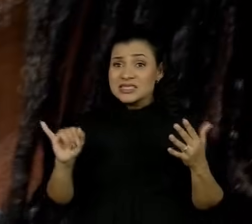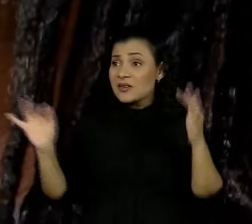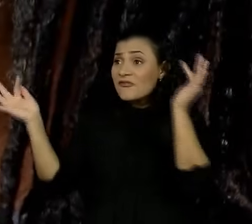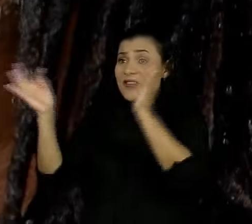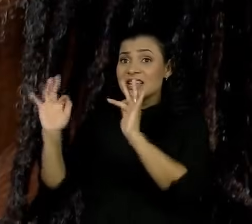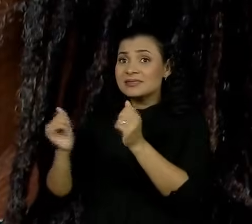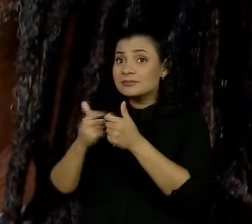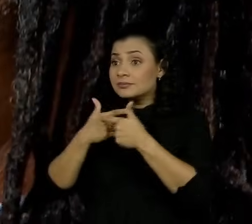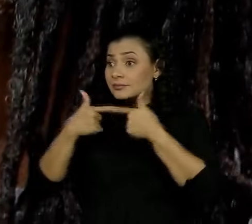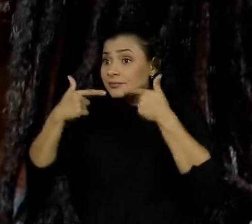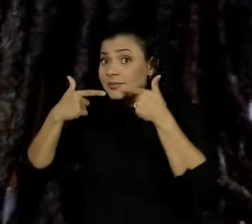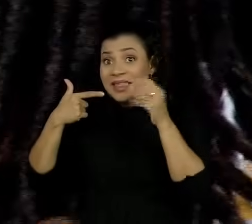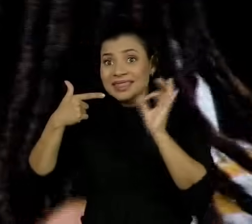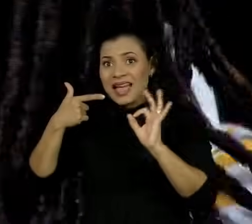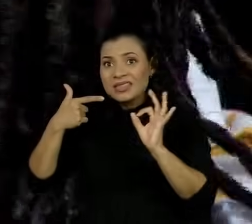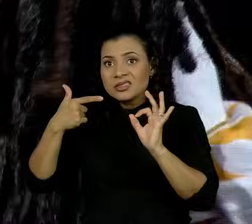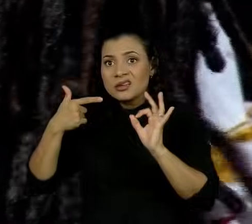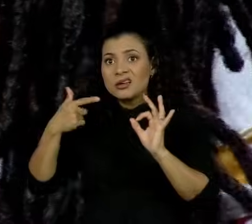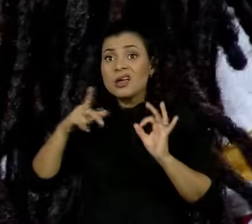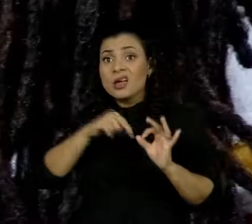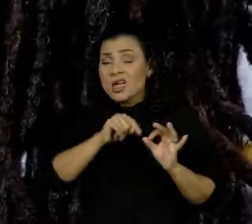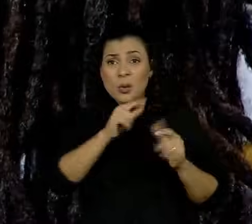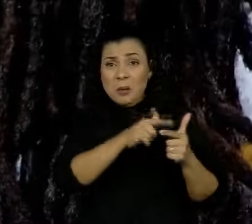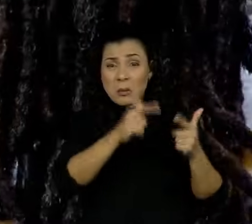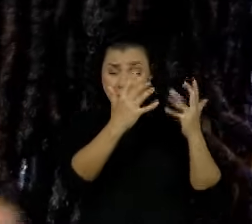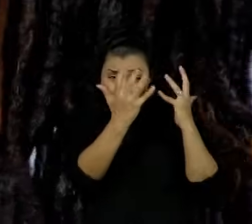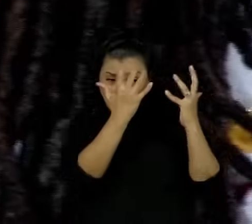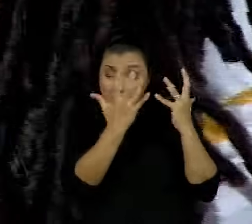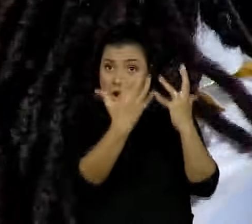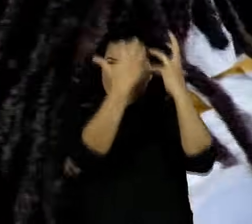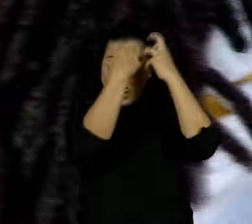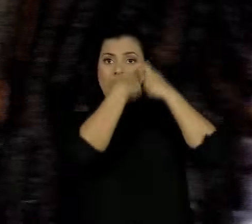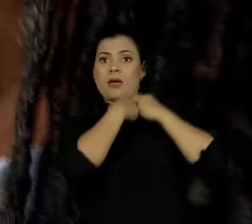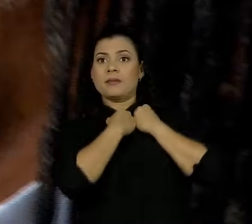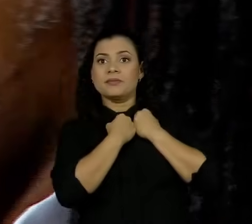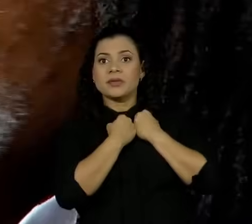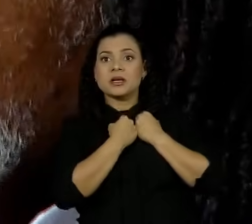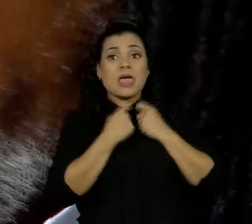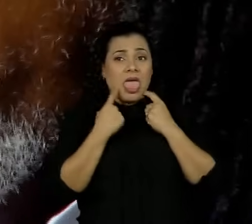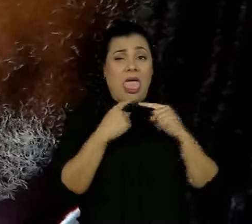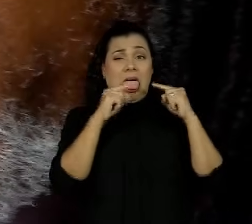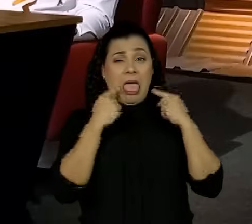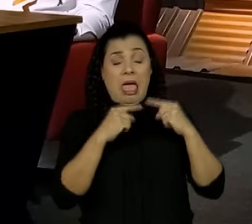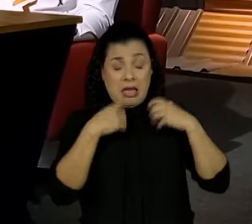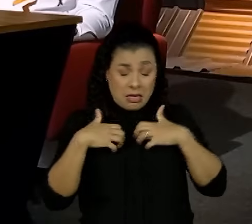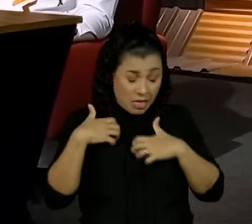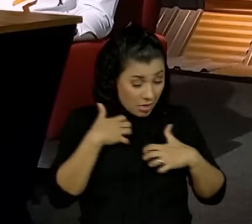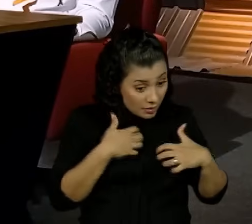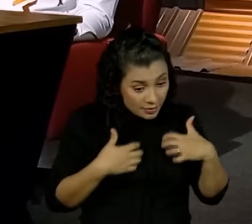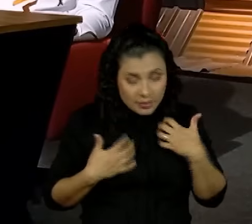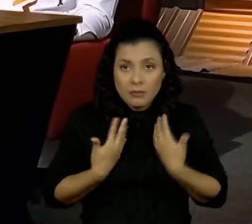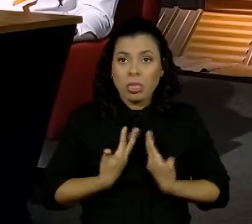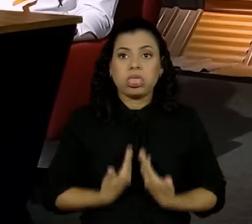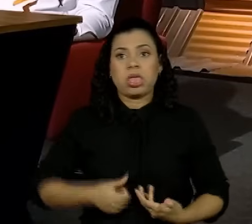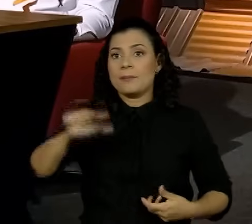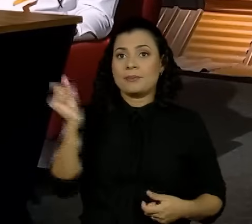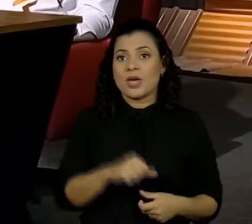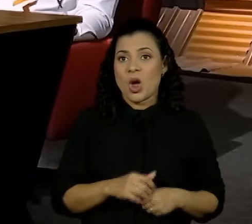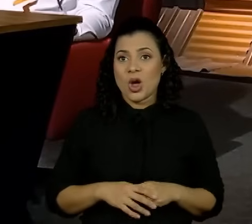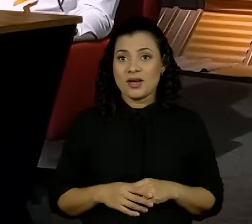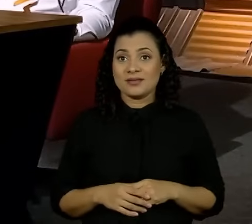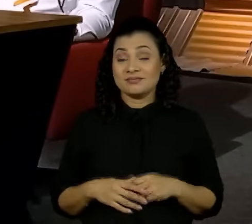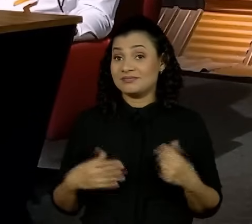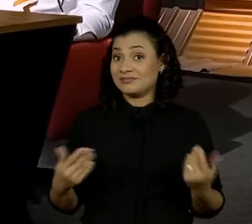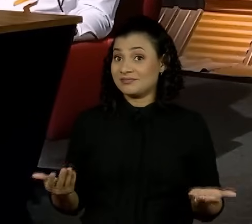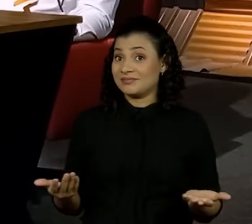outra postura, eu vou entrar na sintonia e vou mais reclamar do que pensar em solução. Quando a gente tenta levar